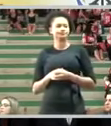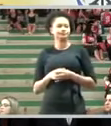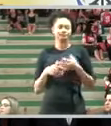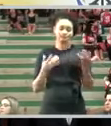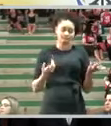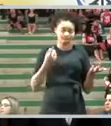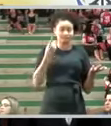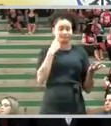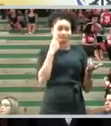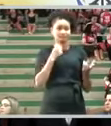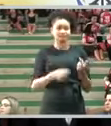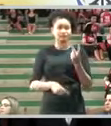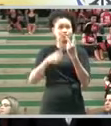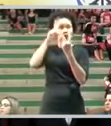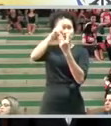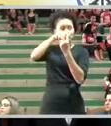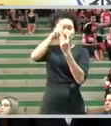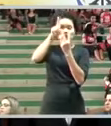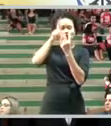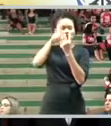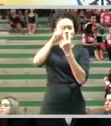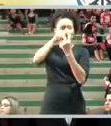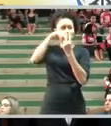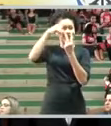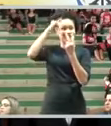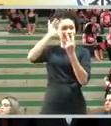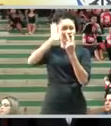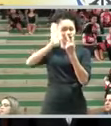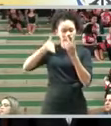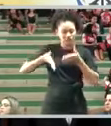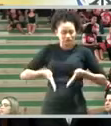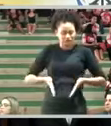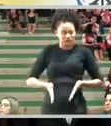Vamos pegar duas vacas paridas